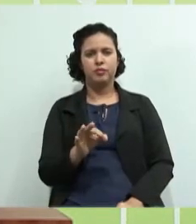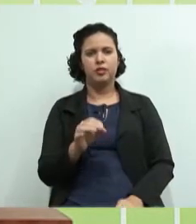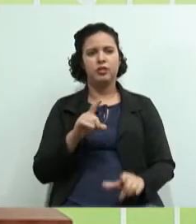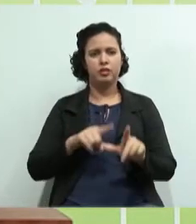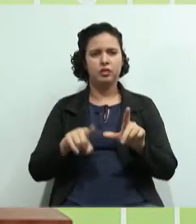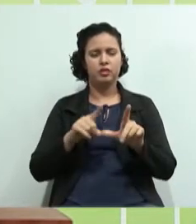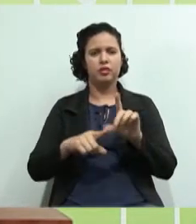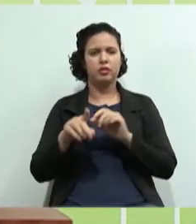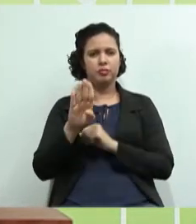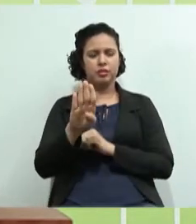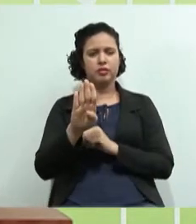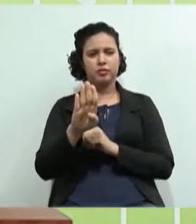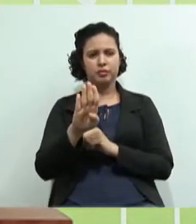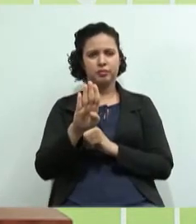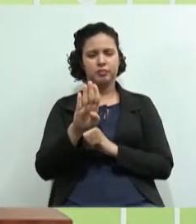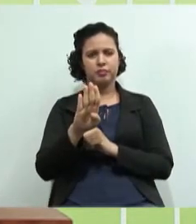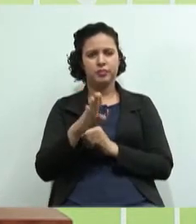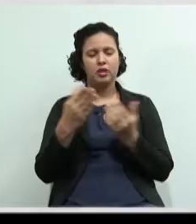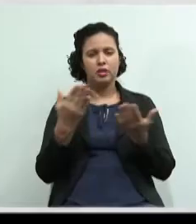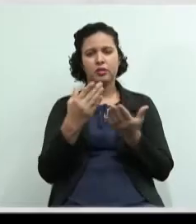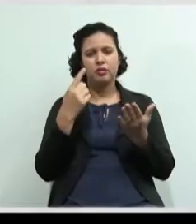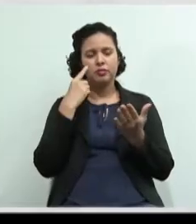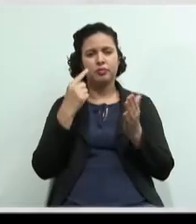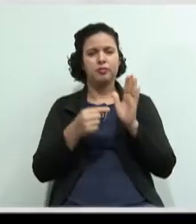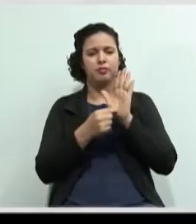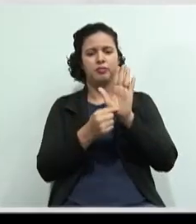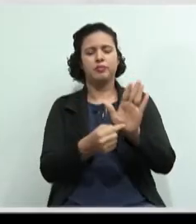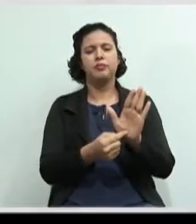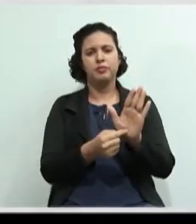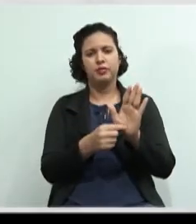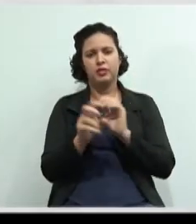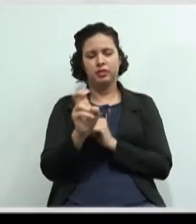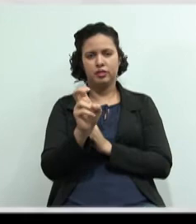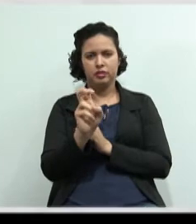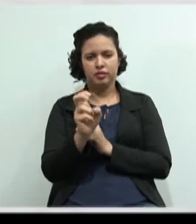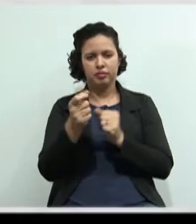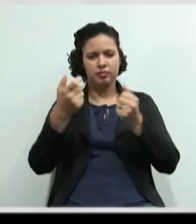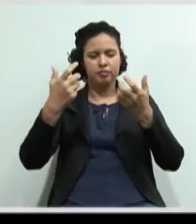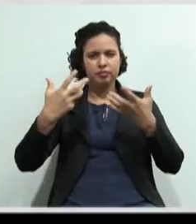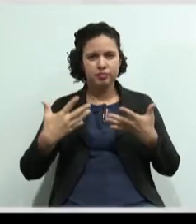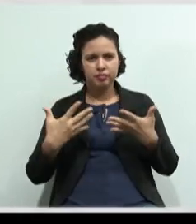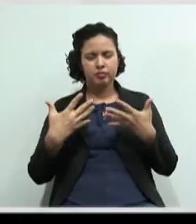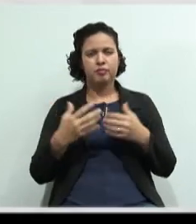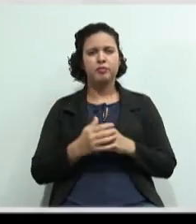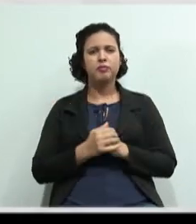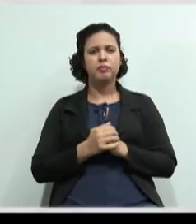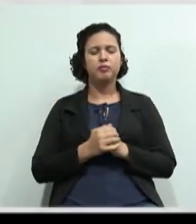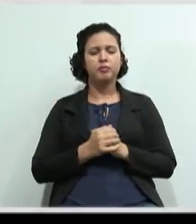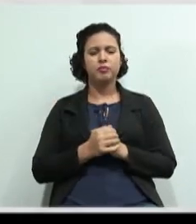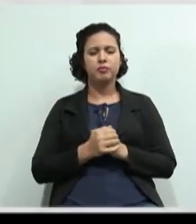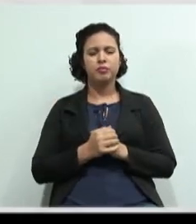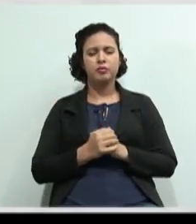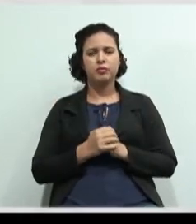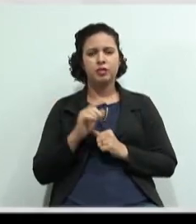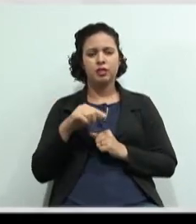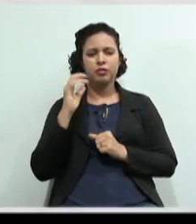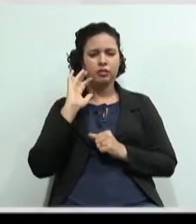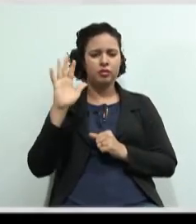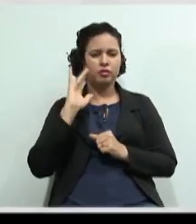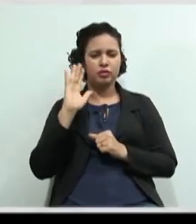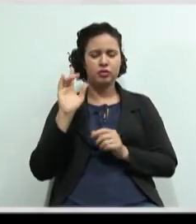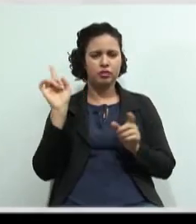da questão número 4. Vamos então para a questão número 5, coloca aí na tela. Explique sobre a filosofia do planejamento